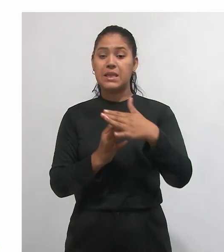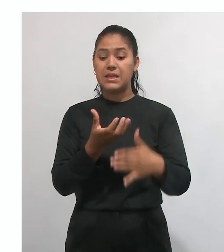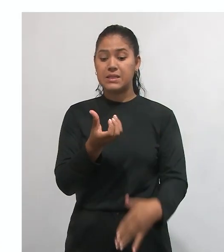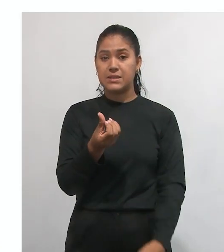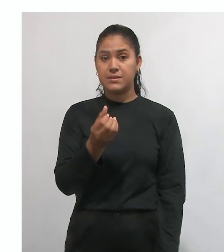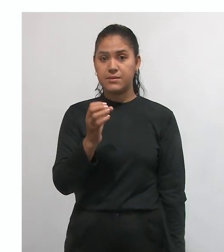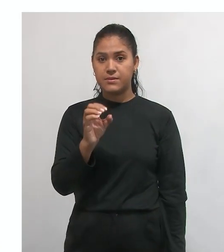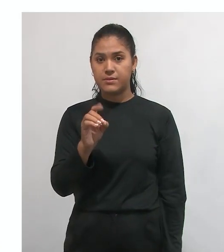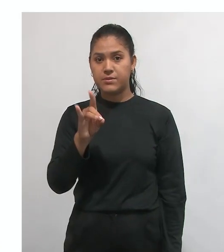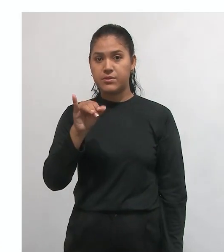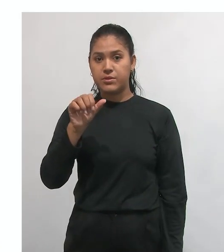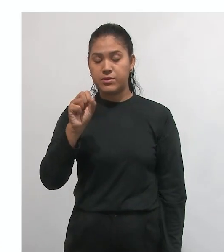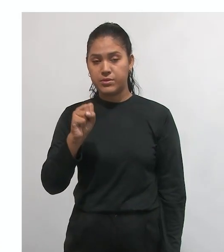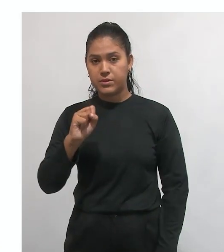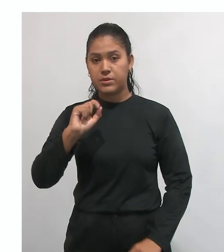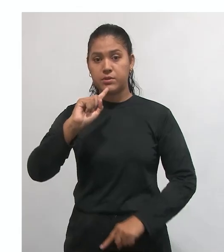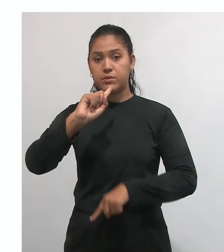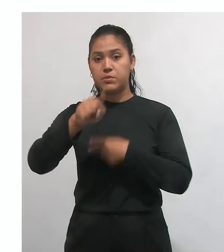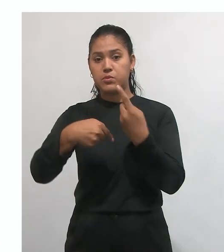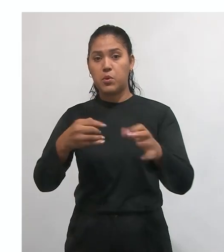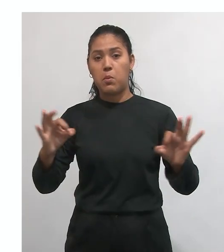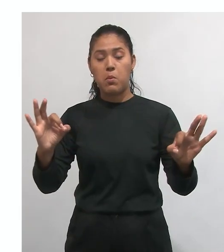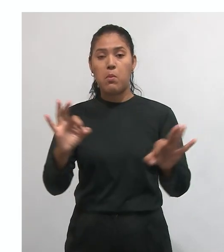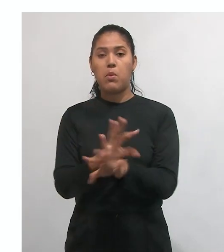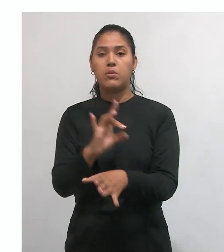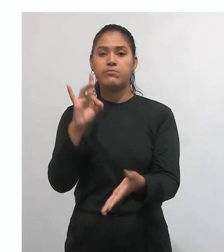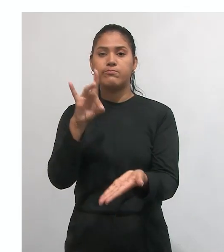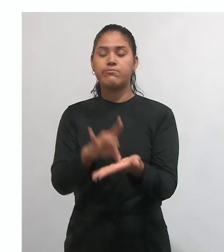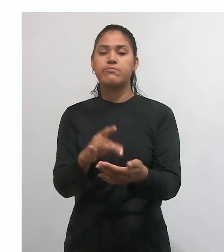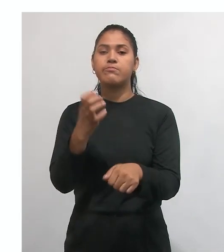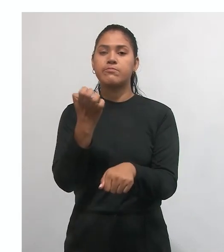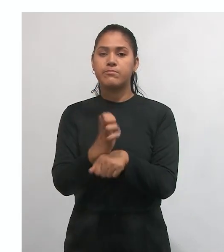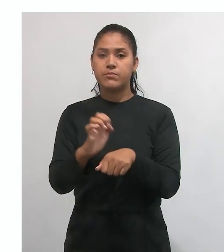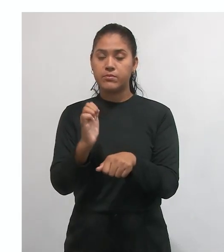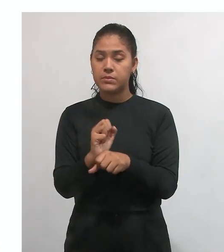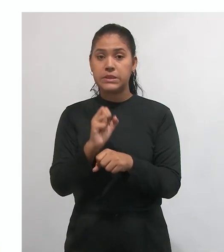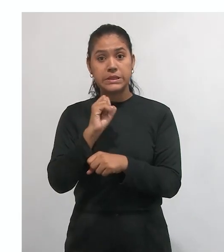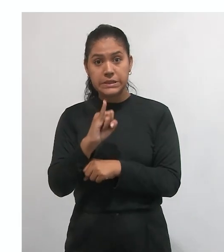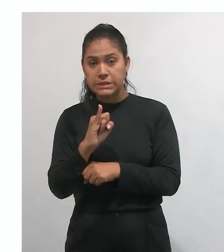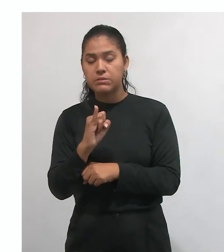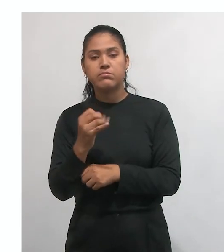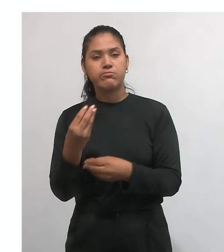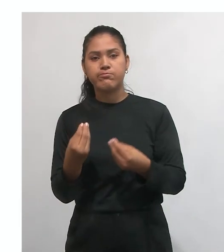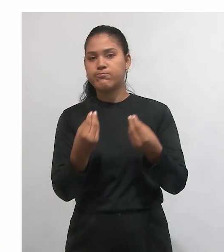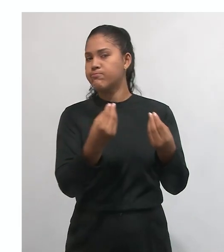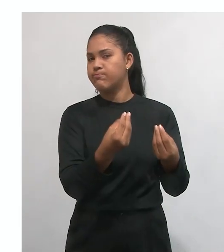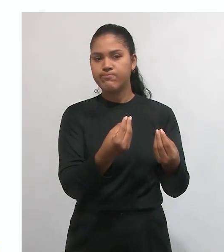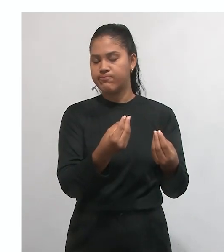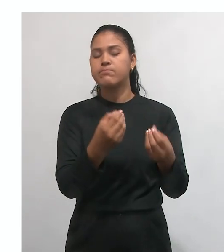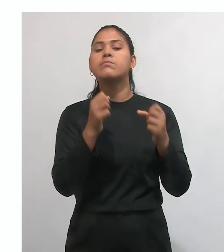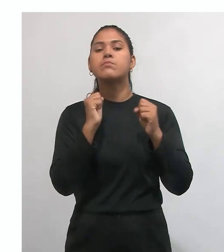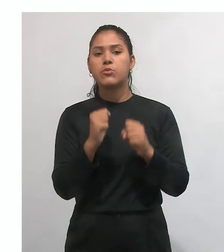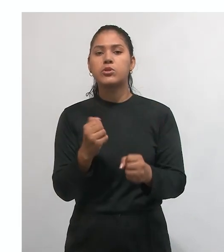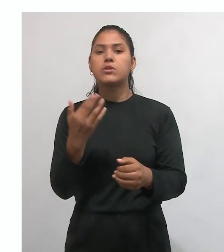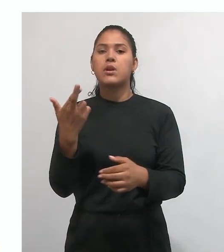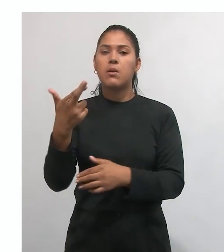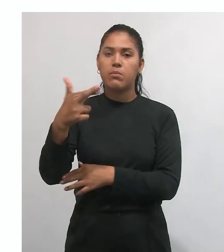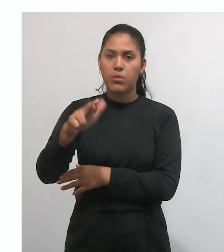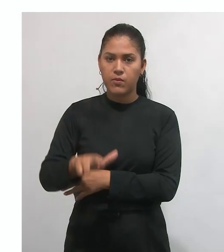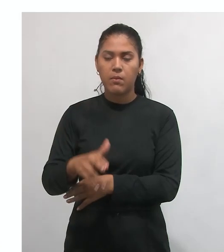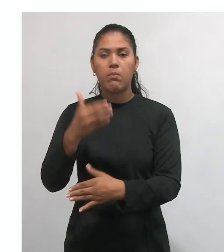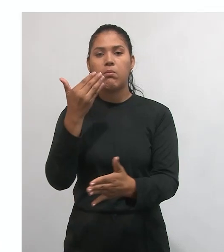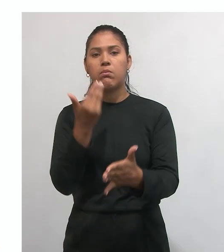prazo de até 60 dias após a conclusão do estágio, sob pena de reprovação, caso você não venha